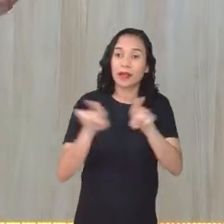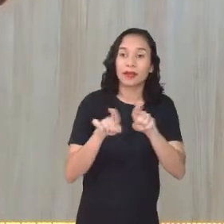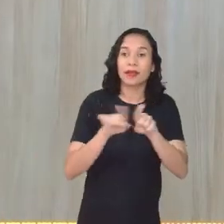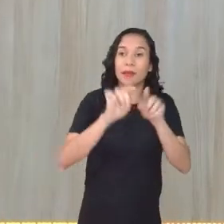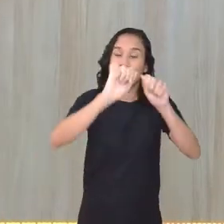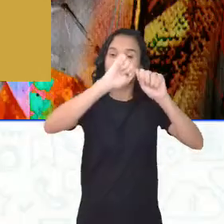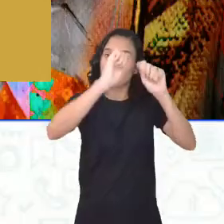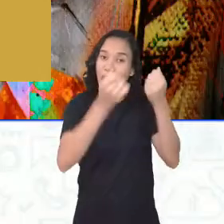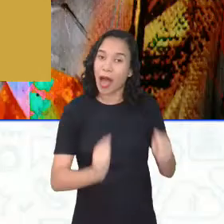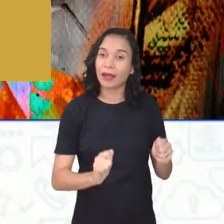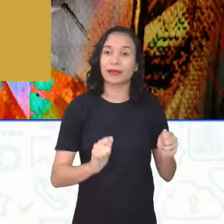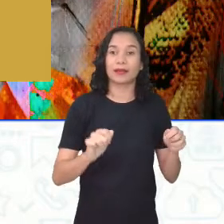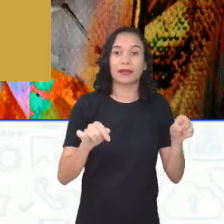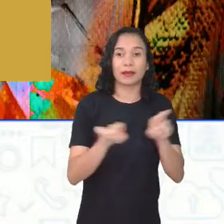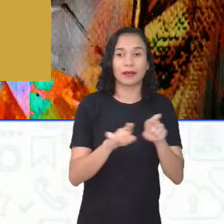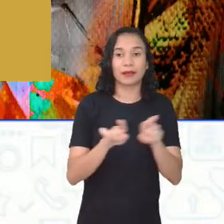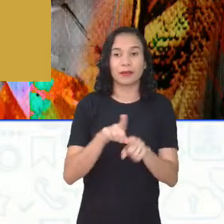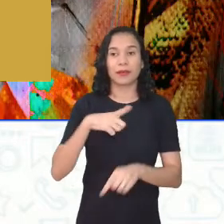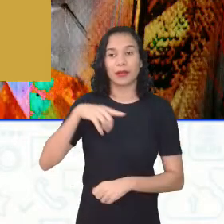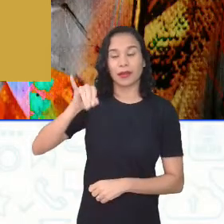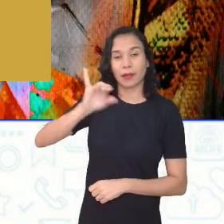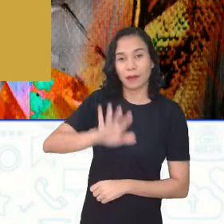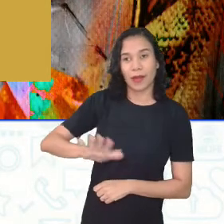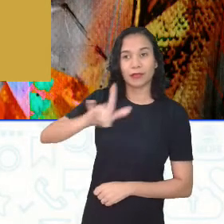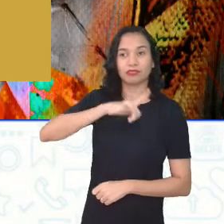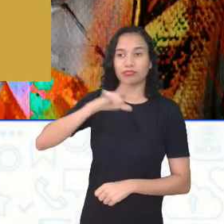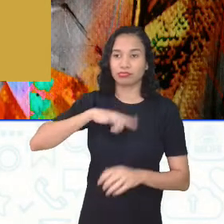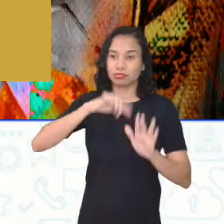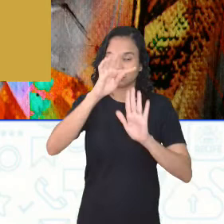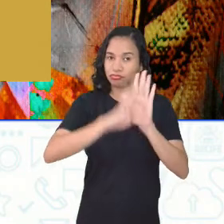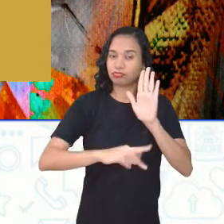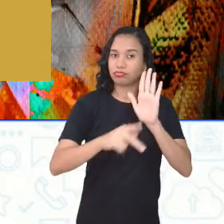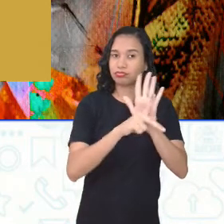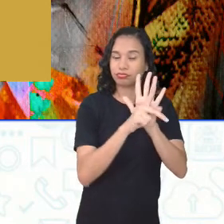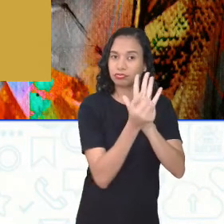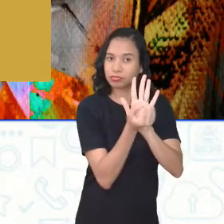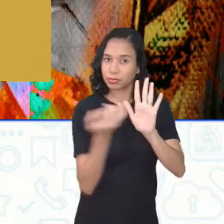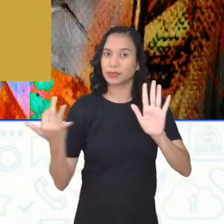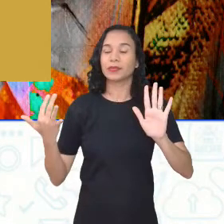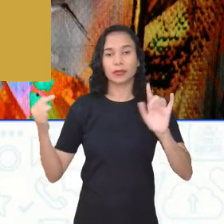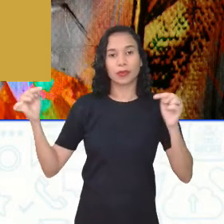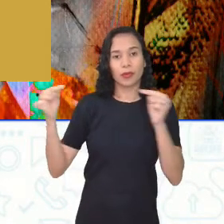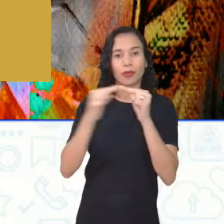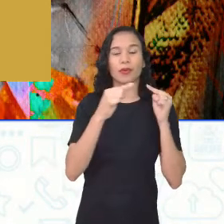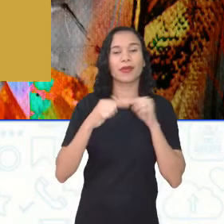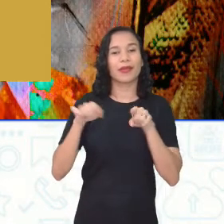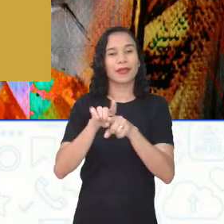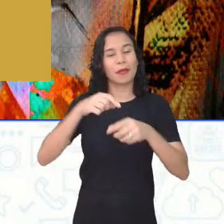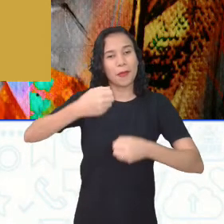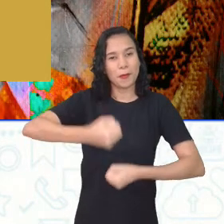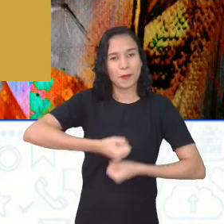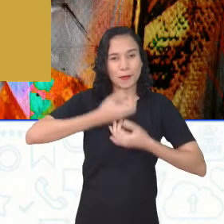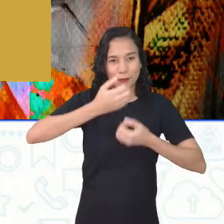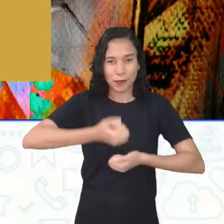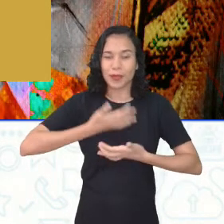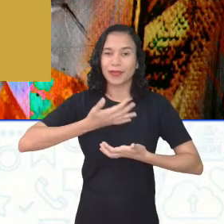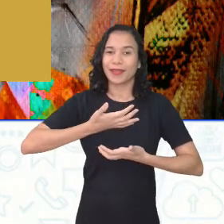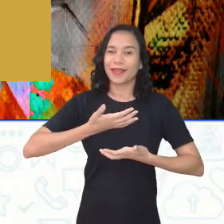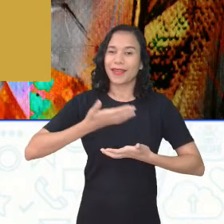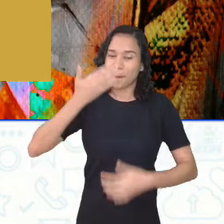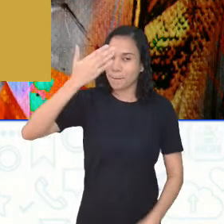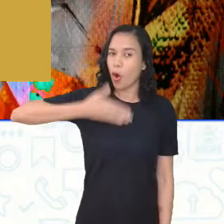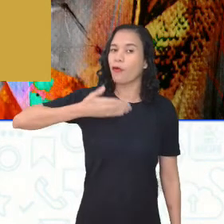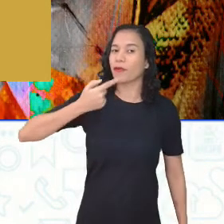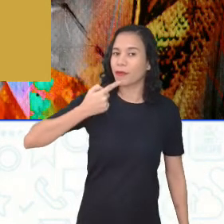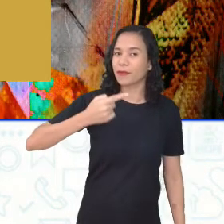arte, ou seja, não só em imagens, há intertextualidade. Há intertextualidade também na poesia. E para